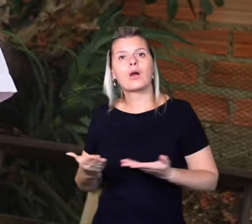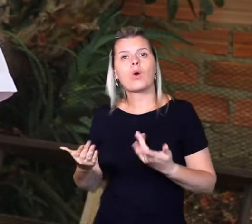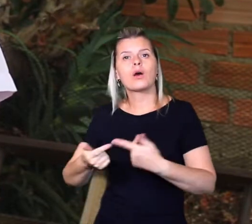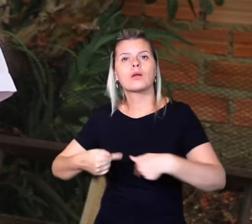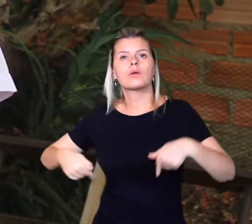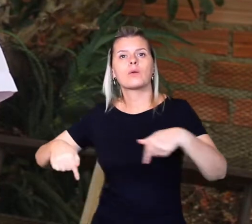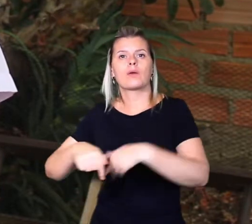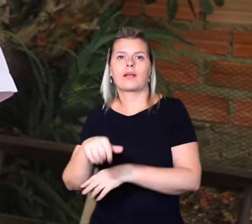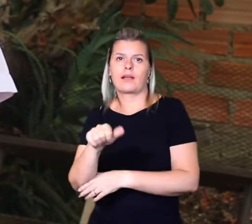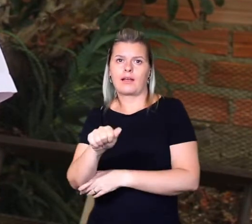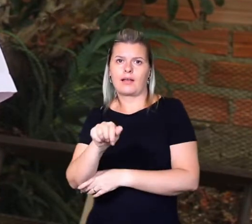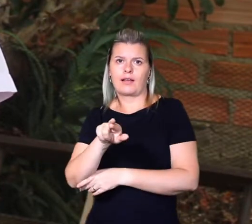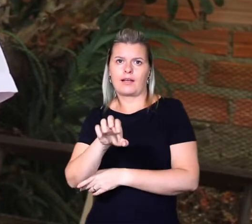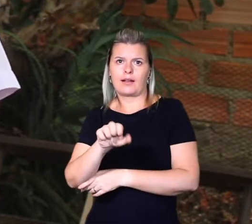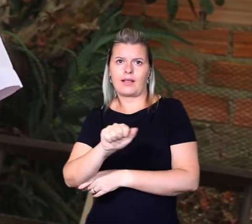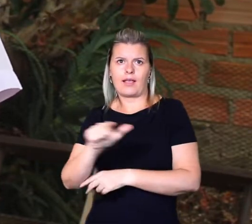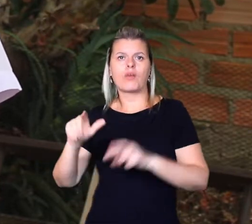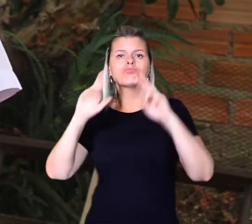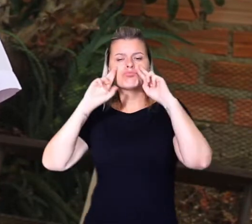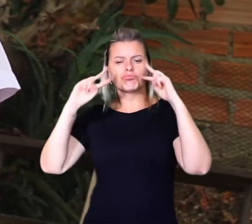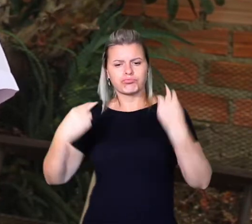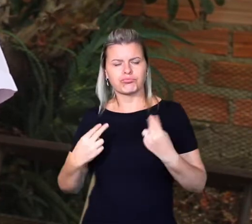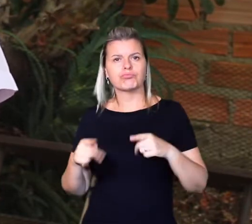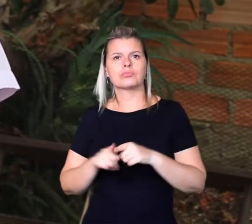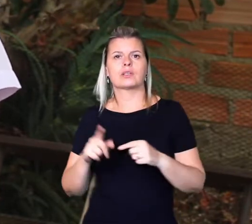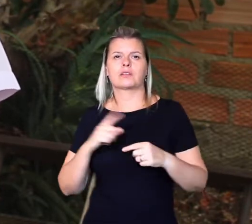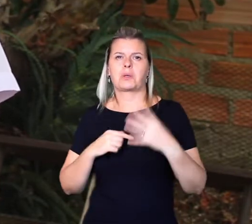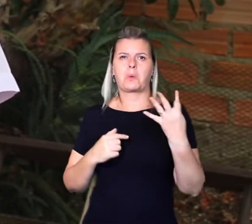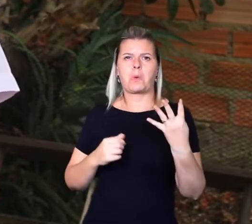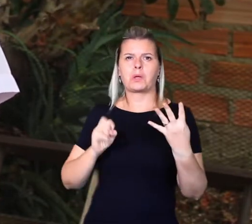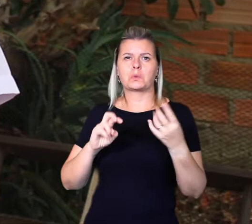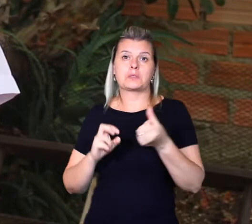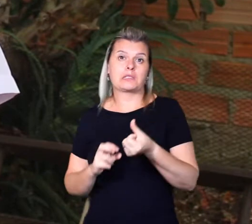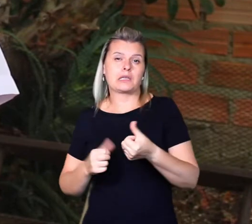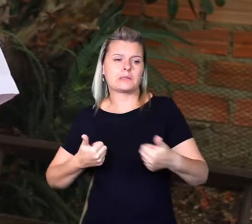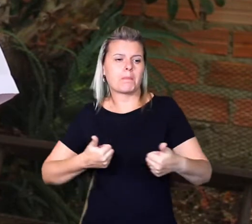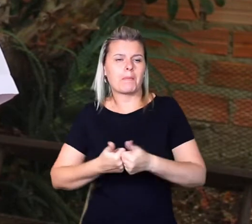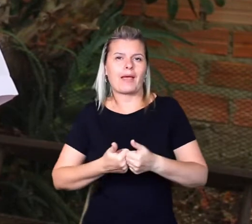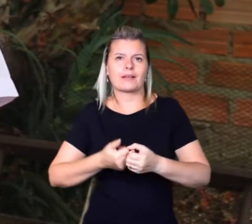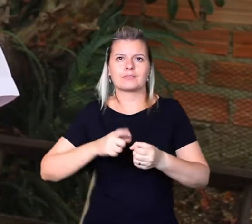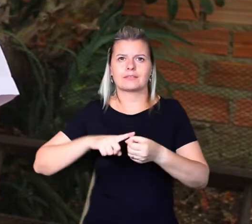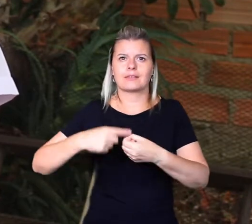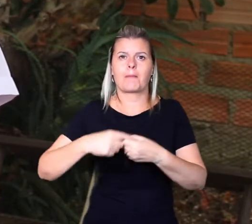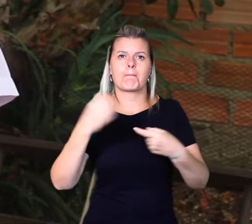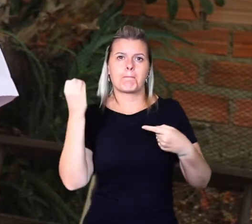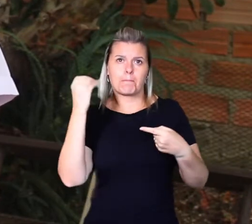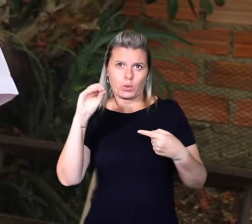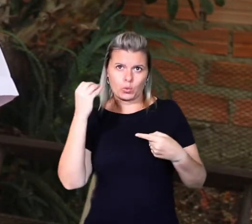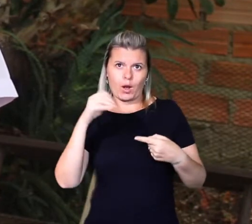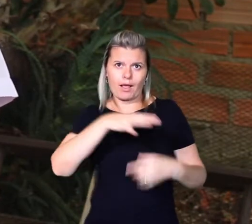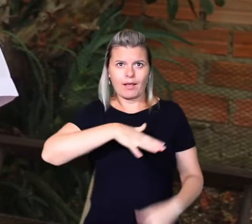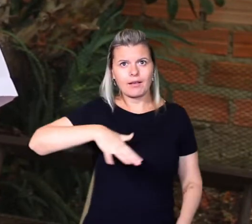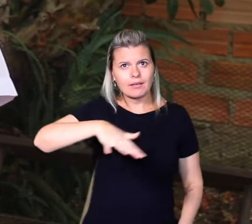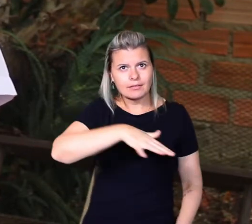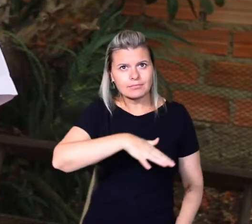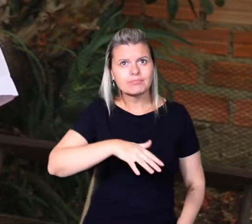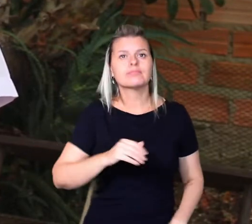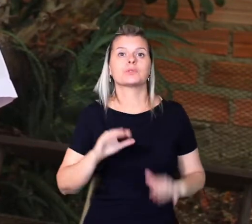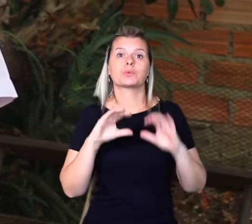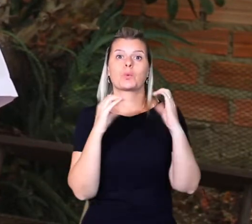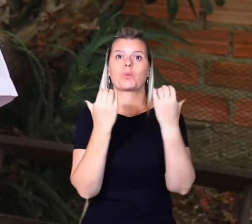quilombo do Areal, né, que são praticamente 4 a 6 comunidades hoje que se constituem no âmbito urbano, na cidade de Porto